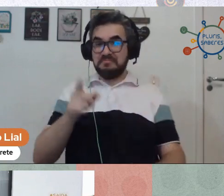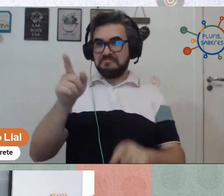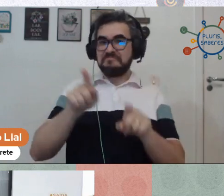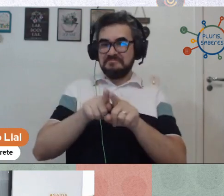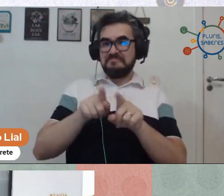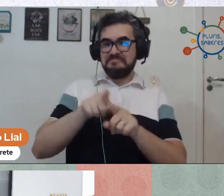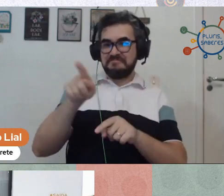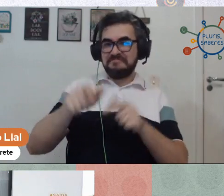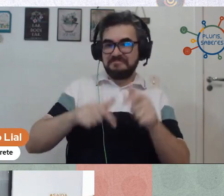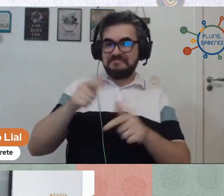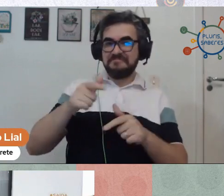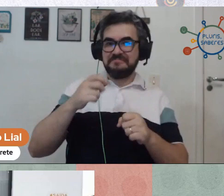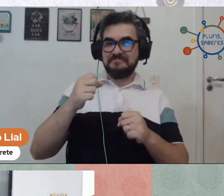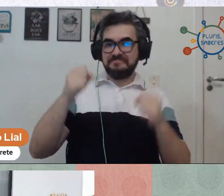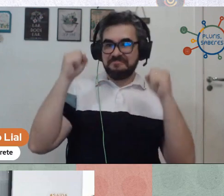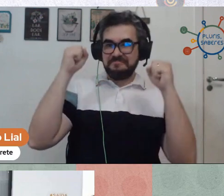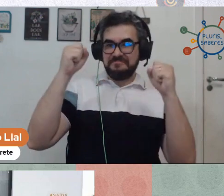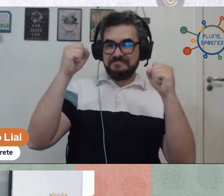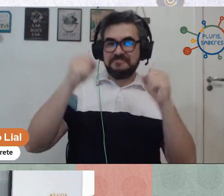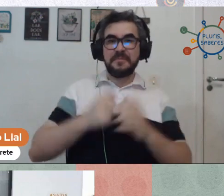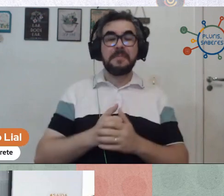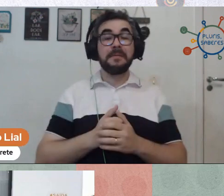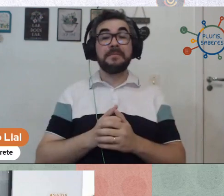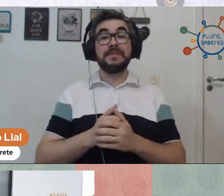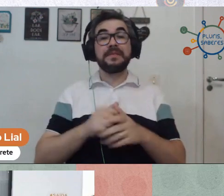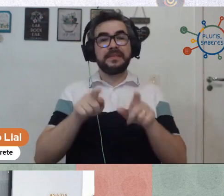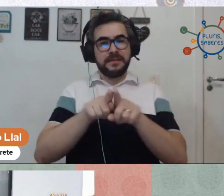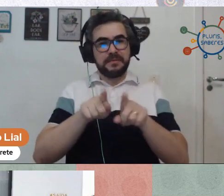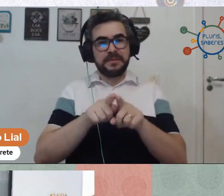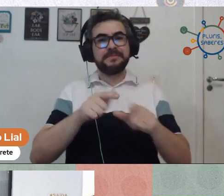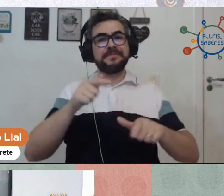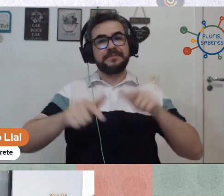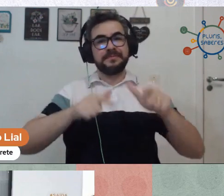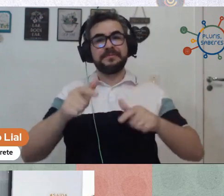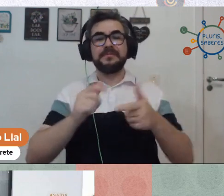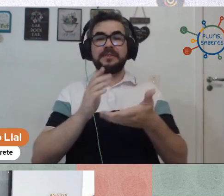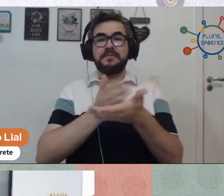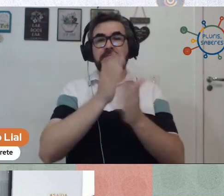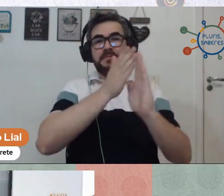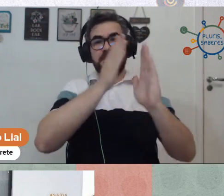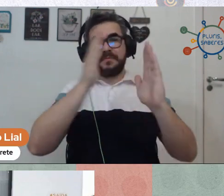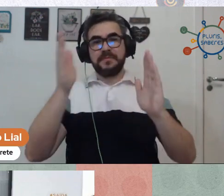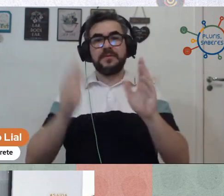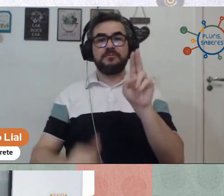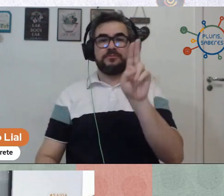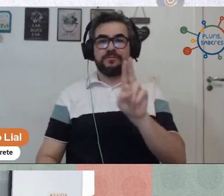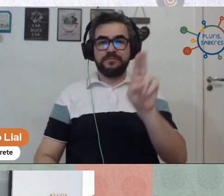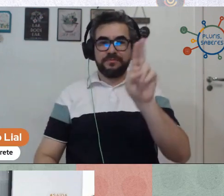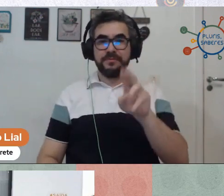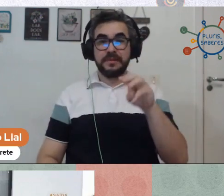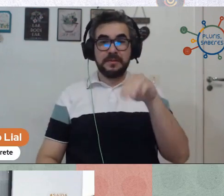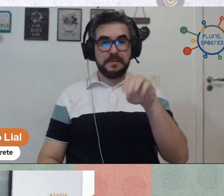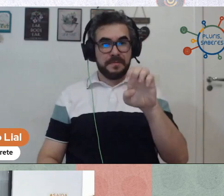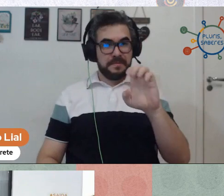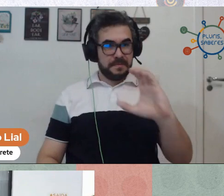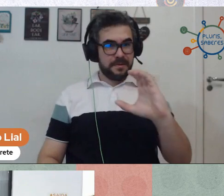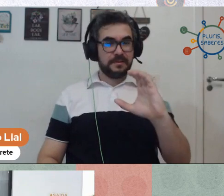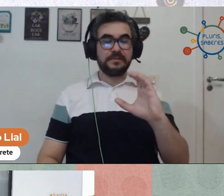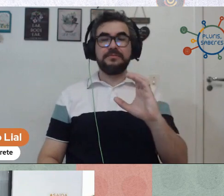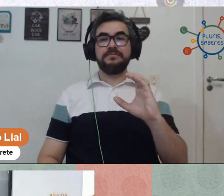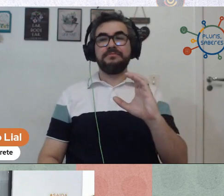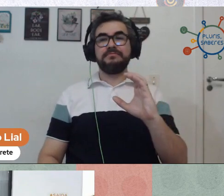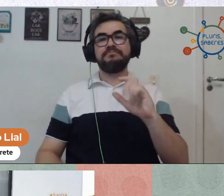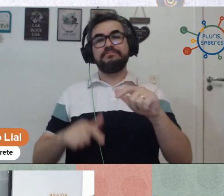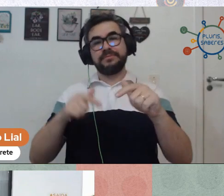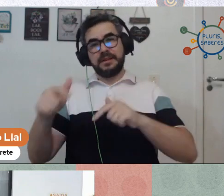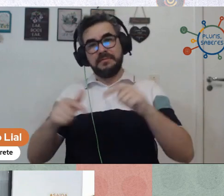atua em bibliotecas universitárias, os aspectos de avaliação do MEC, formação e desenvolvimento de coleções, marketing da biblioteca